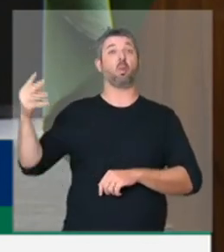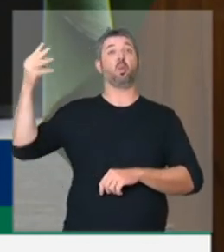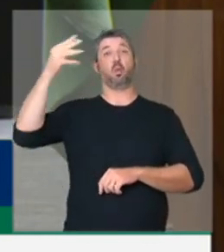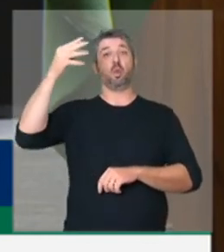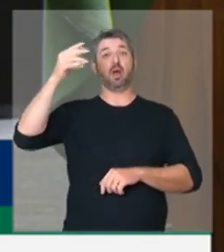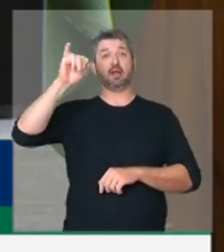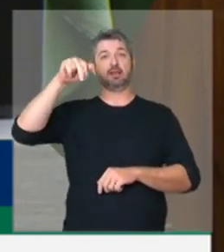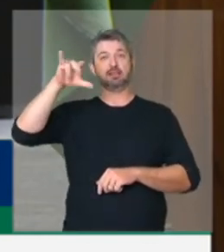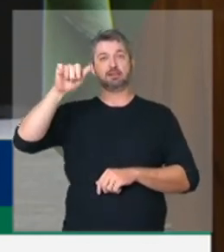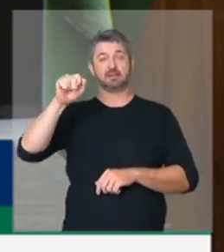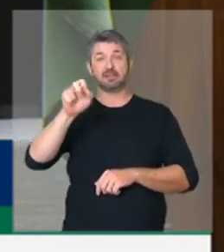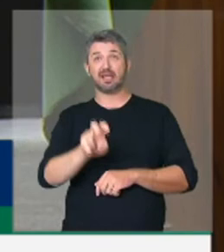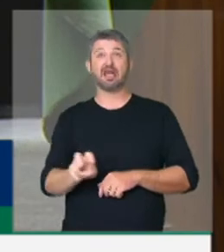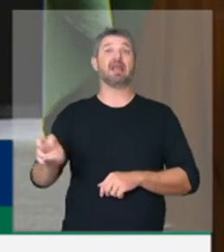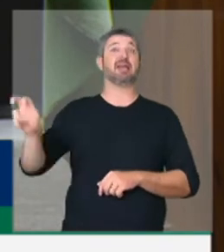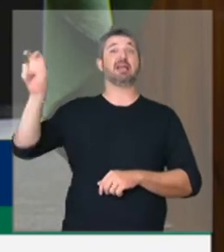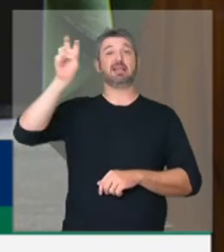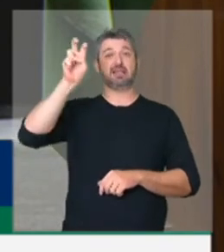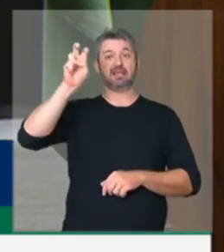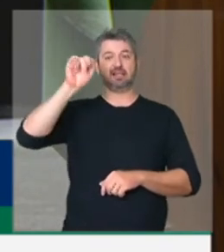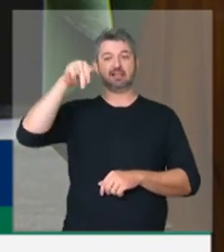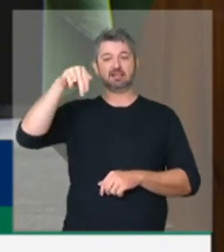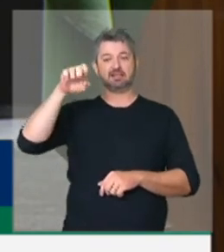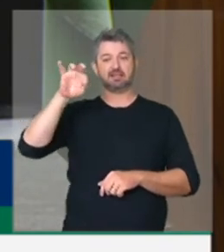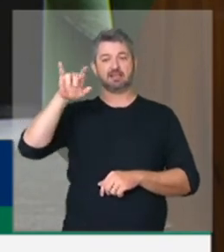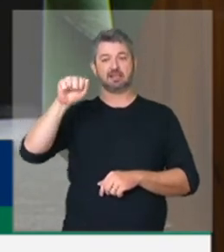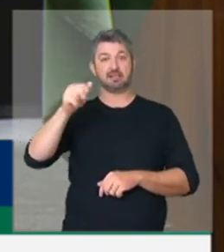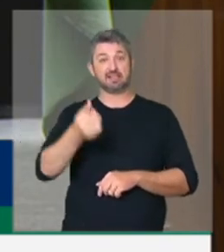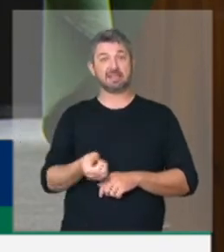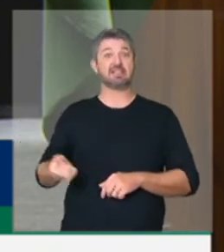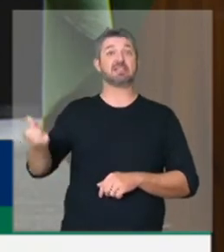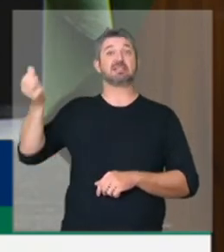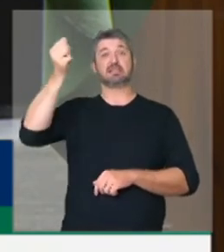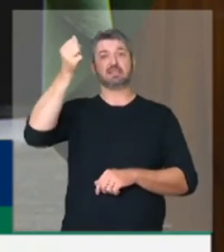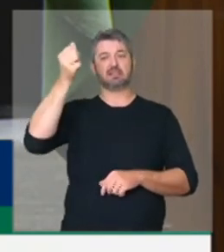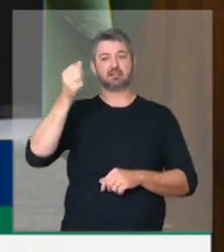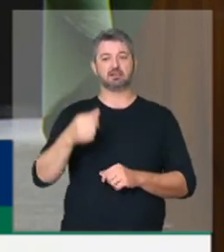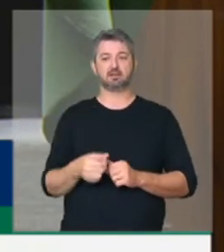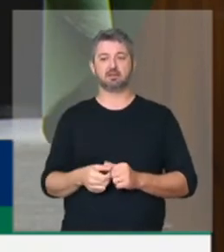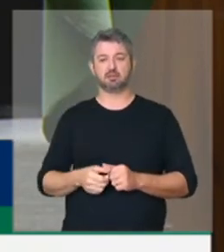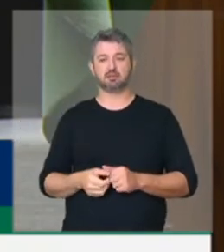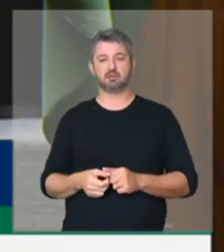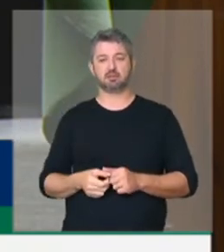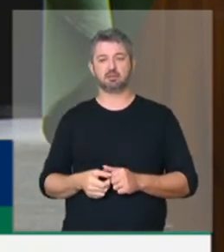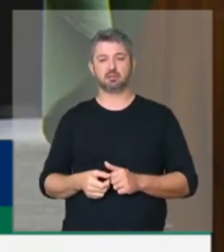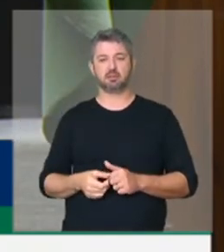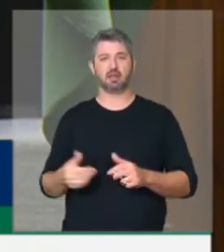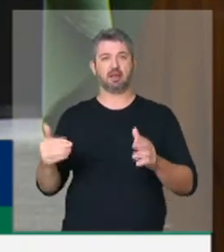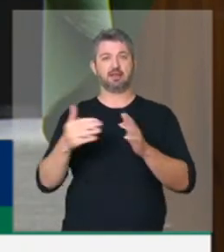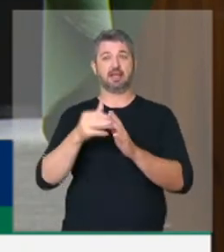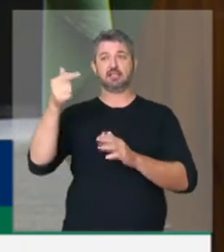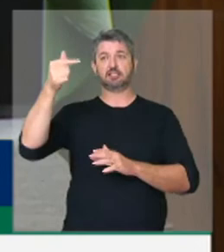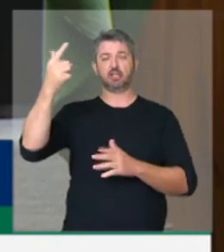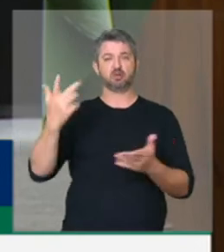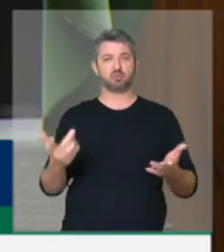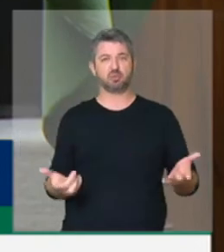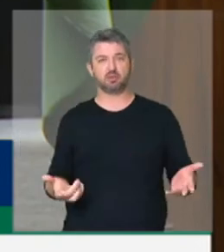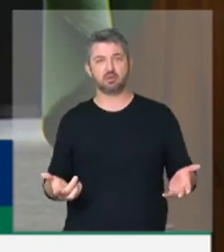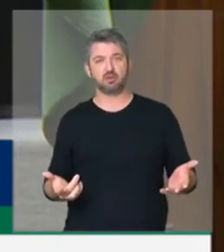a quinta instância, a sexta instância, até a sétima instância. Chegou o